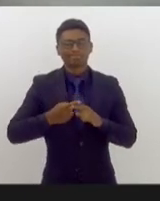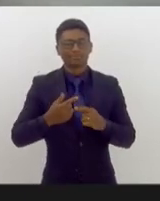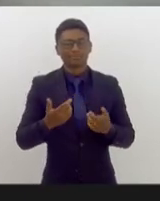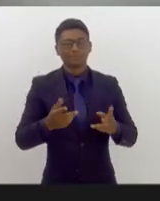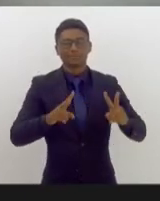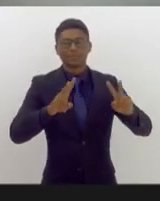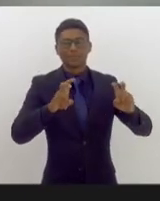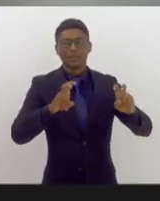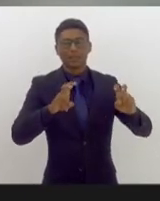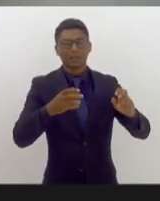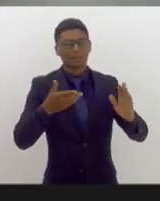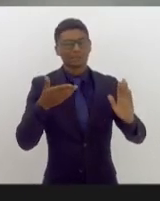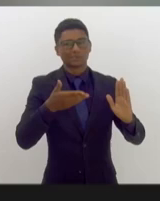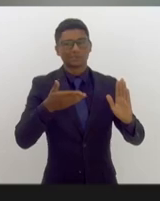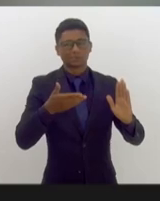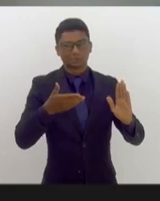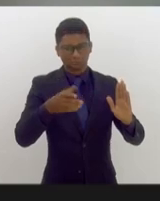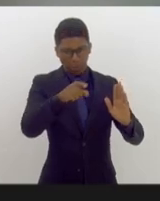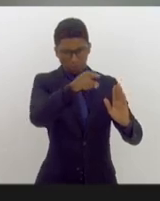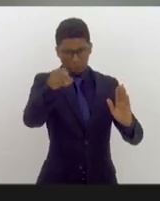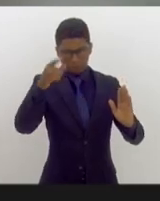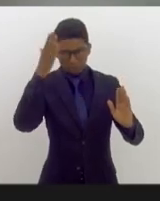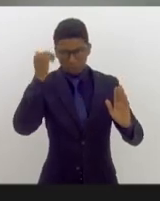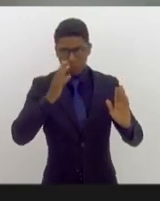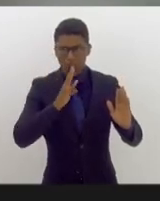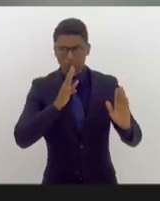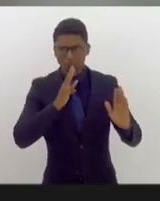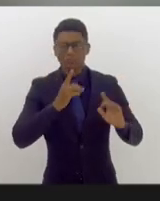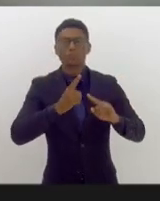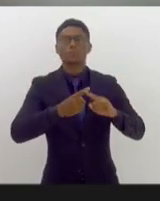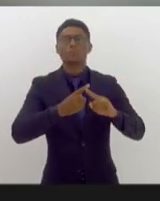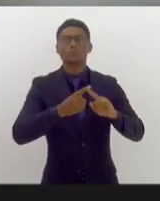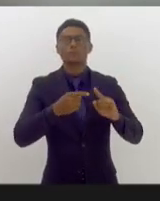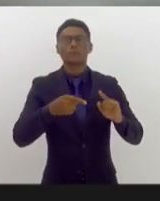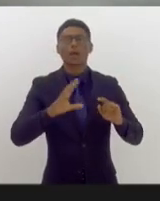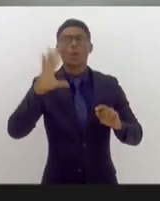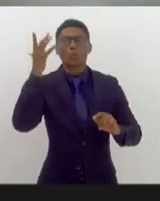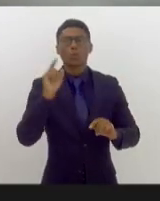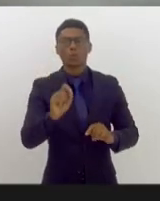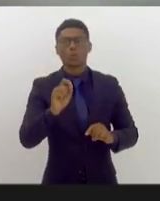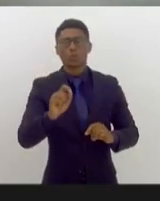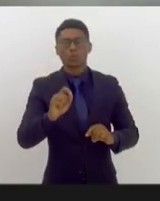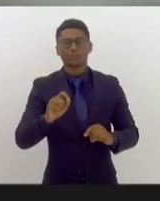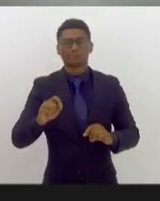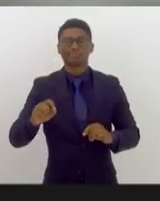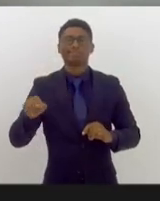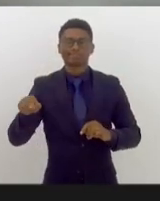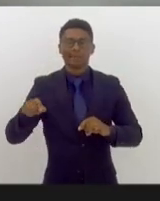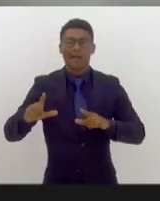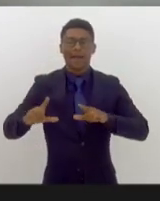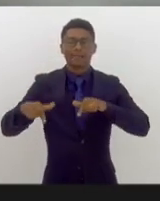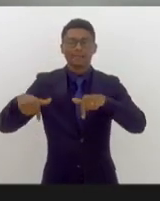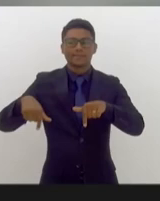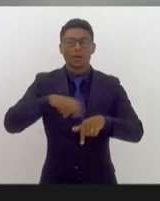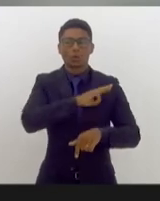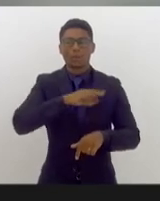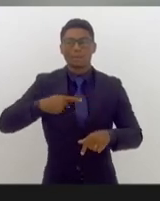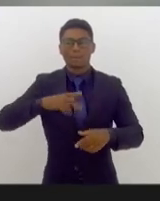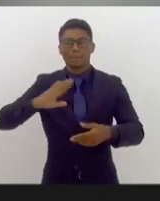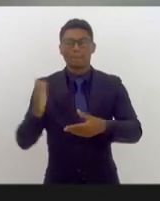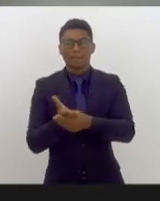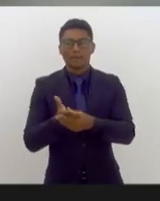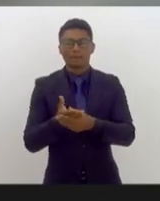né? Não sei se todos aqui têm conhecimento, mas houve a propositura de uma ação civil pública pelo Ministério Público para